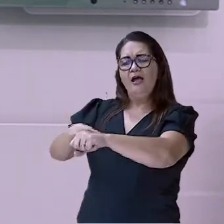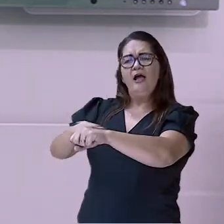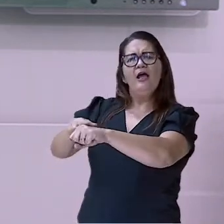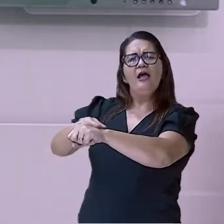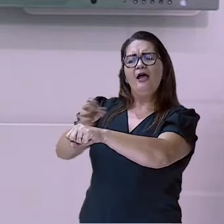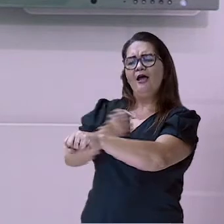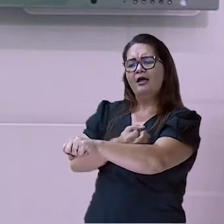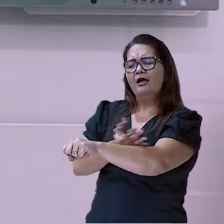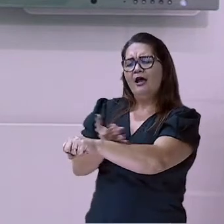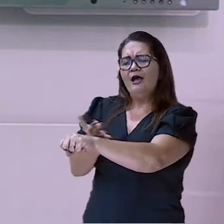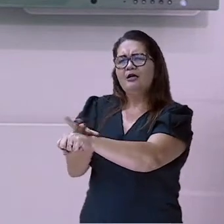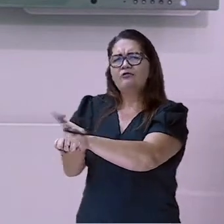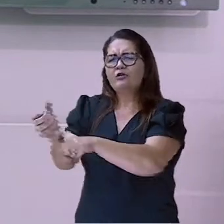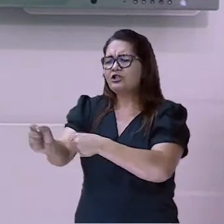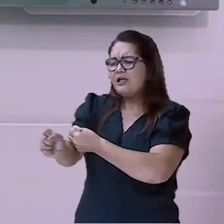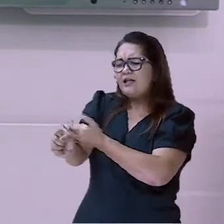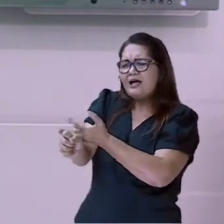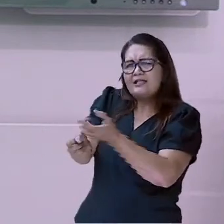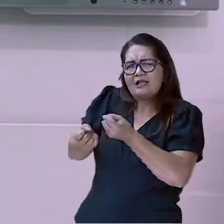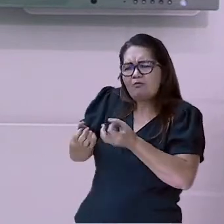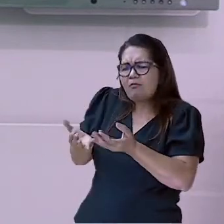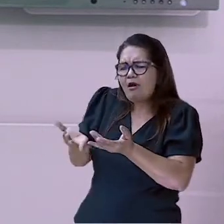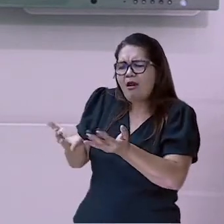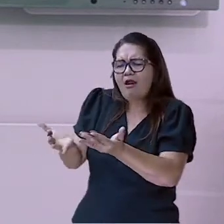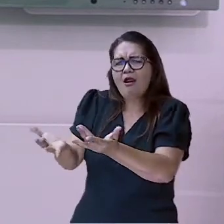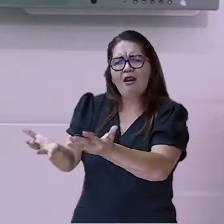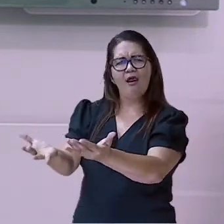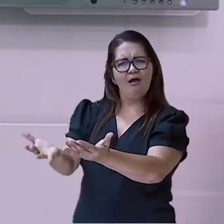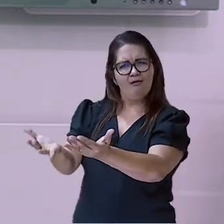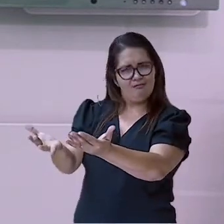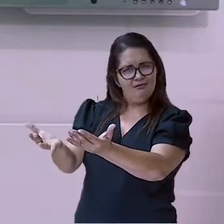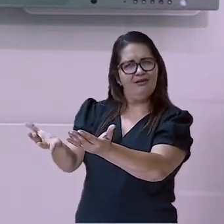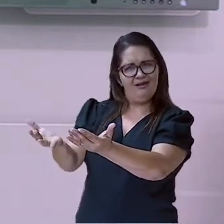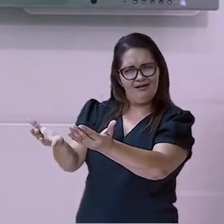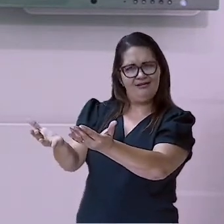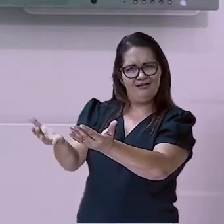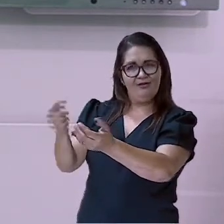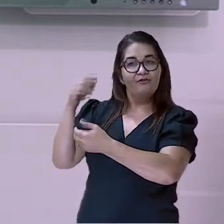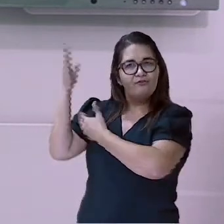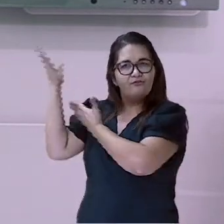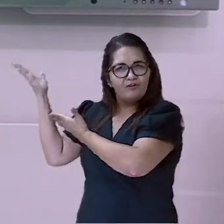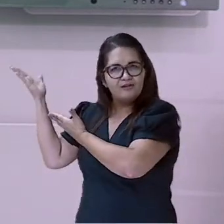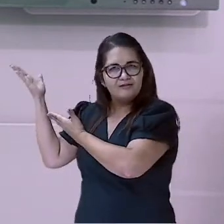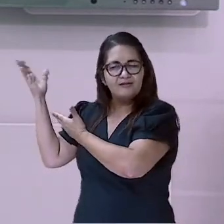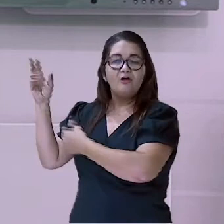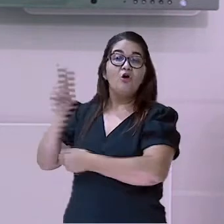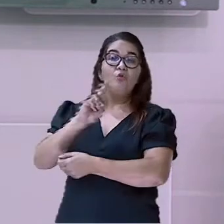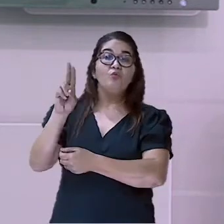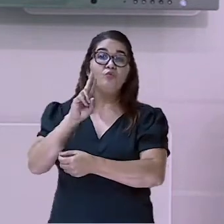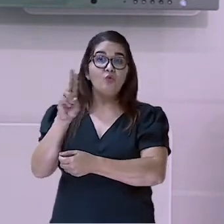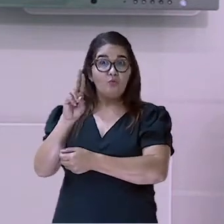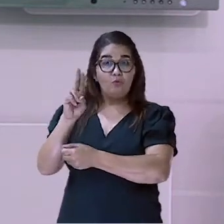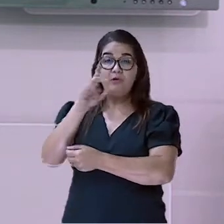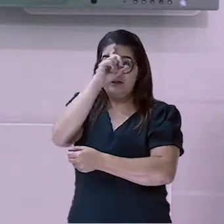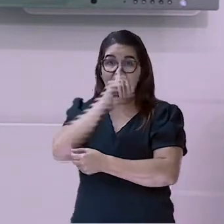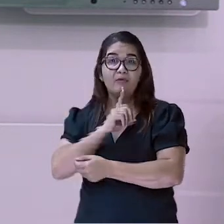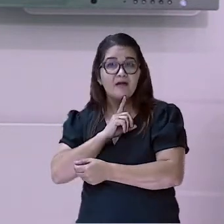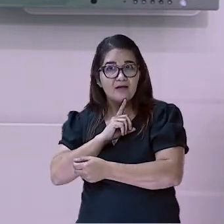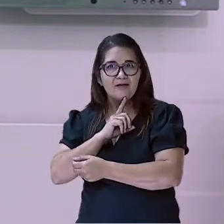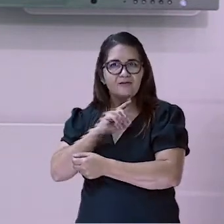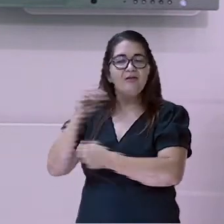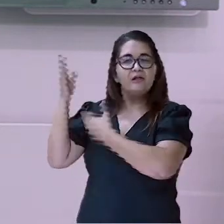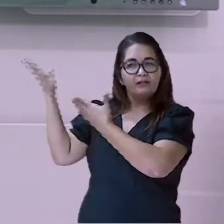gente tem variação de vegetação, e agora as campestres e as herbáceas, são as vegetações bem